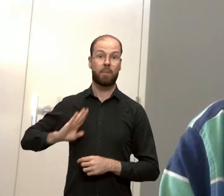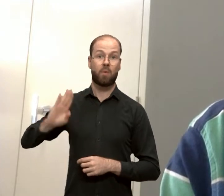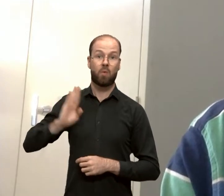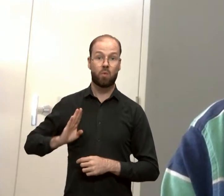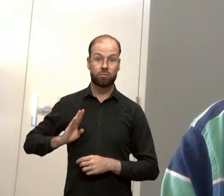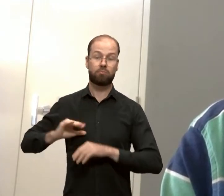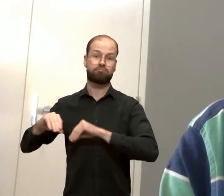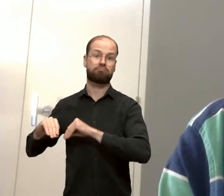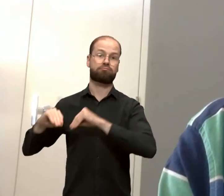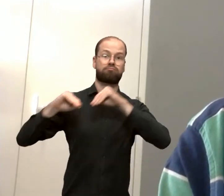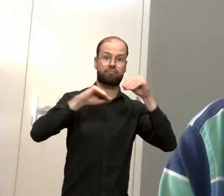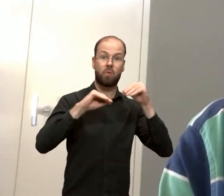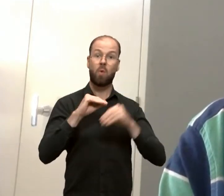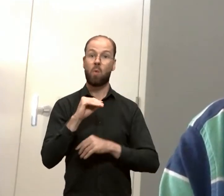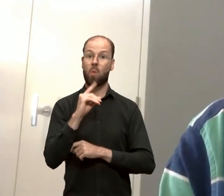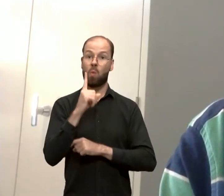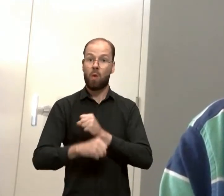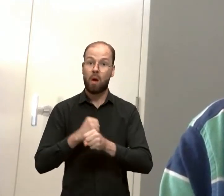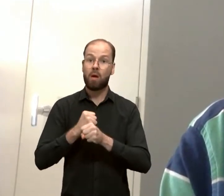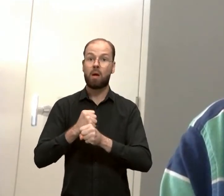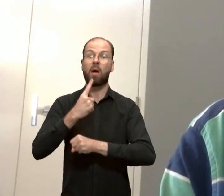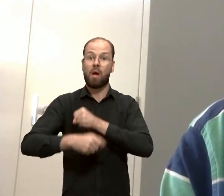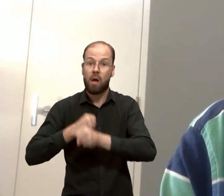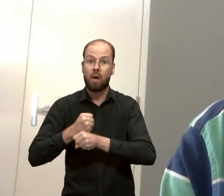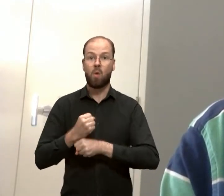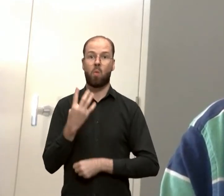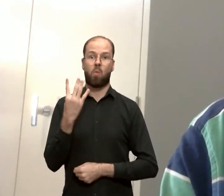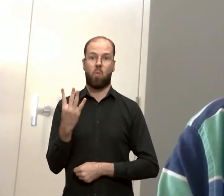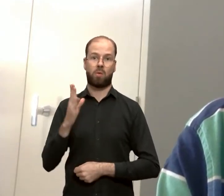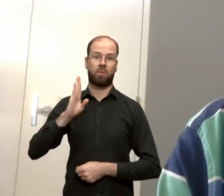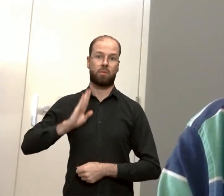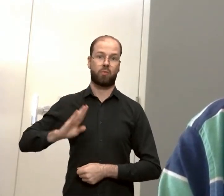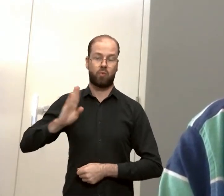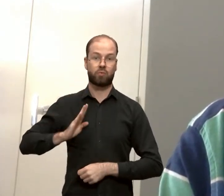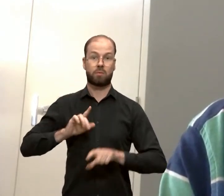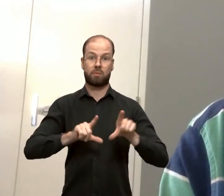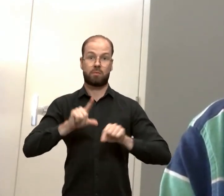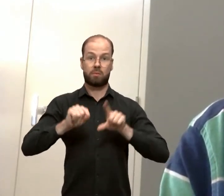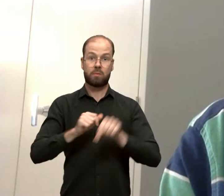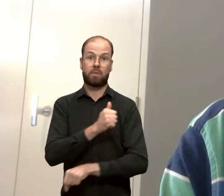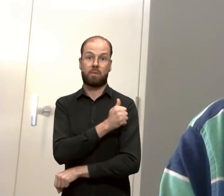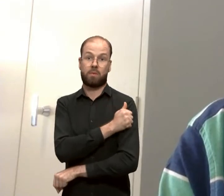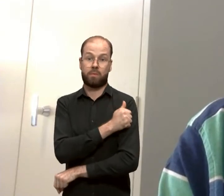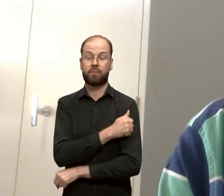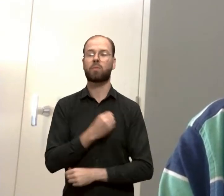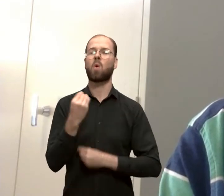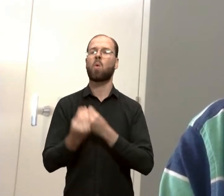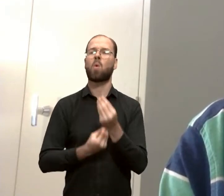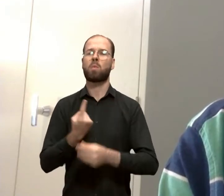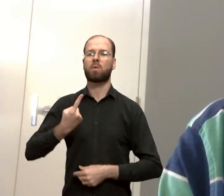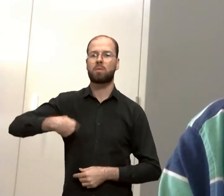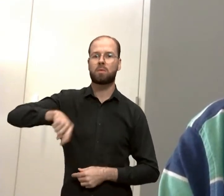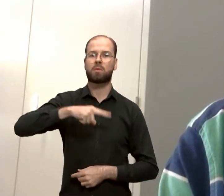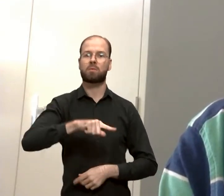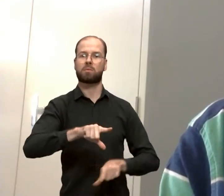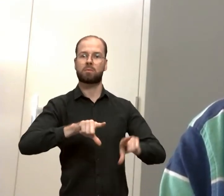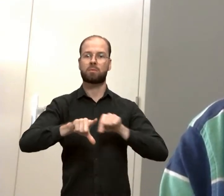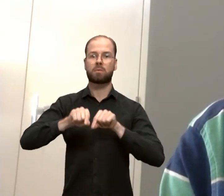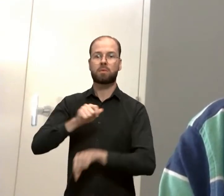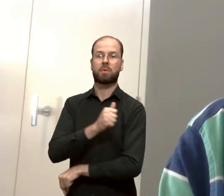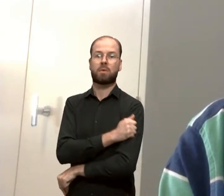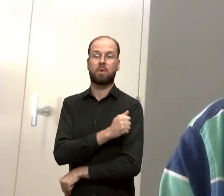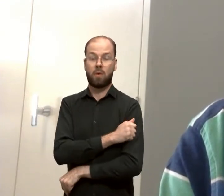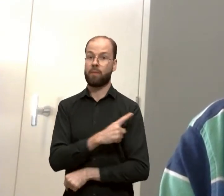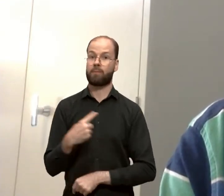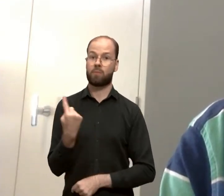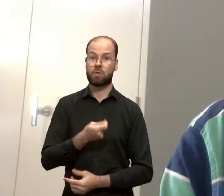ano para atribuir a estudantes selecionados. Para selecionar os estudantes, a gente normalmente exige que